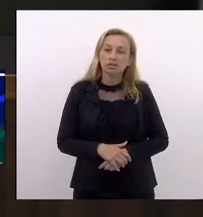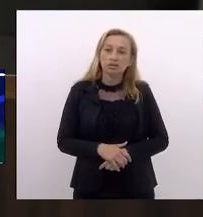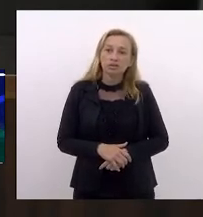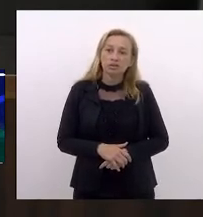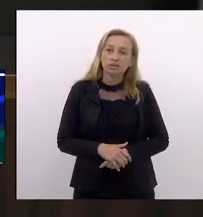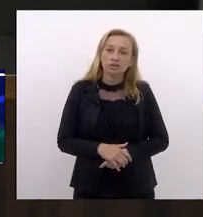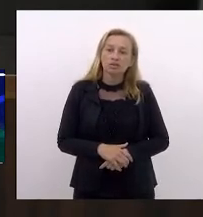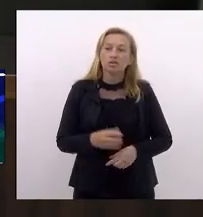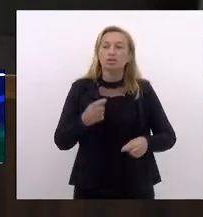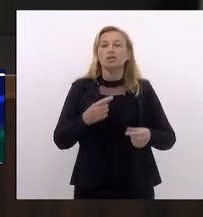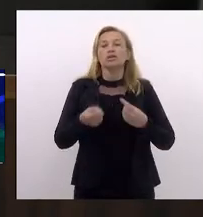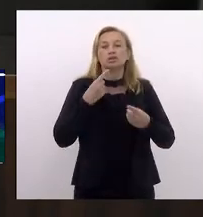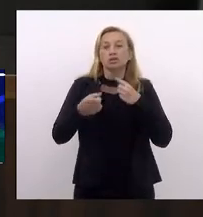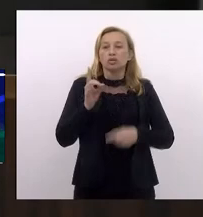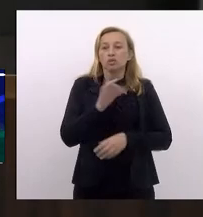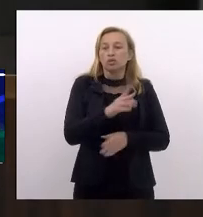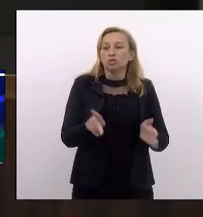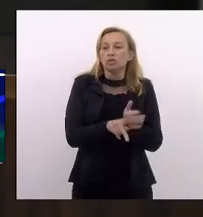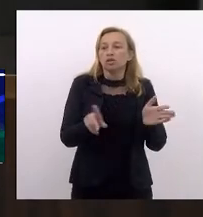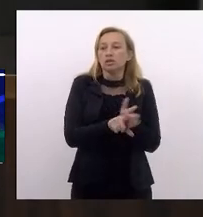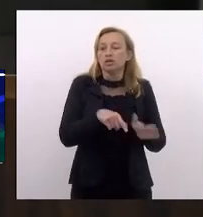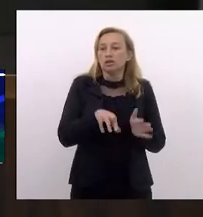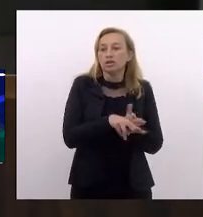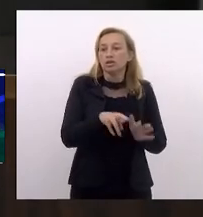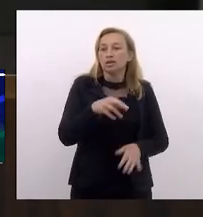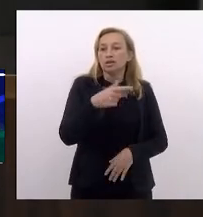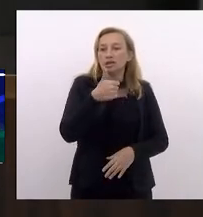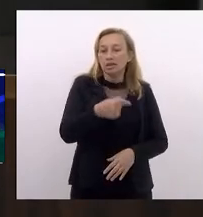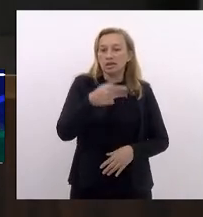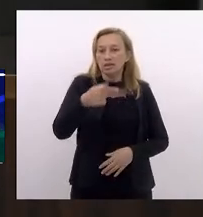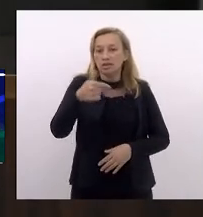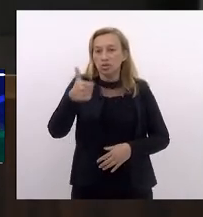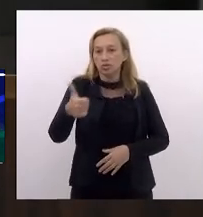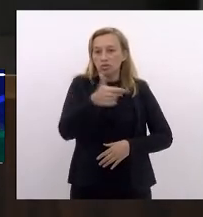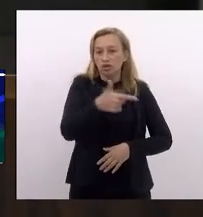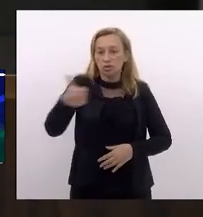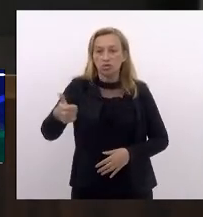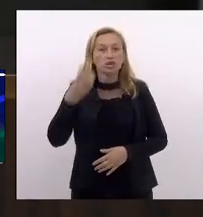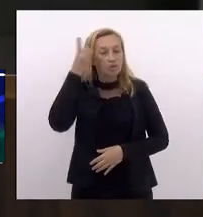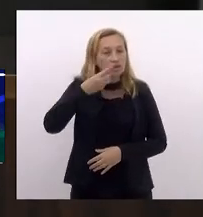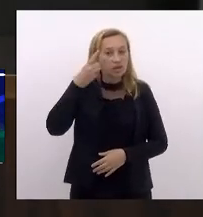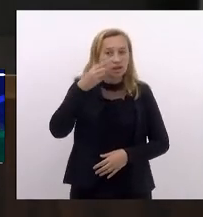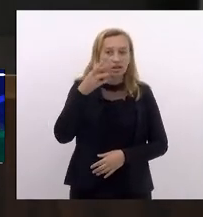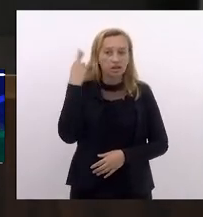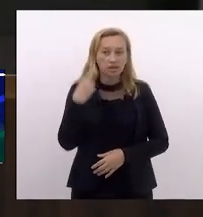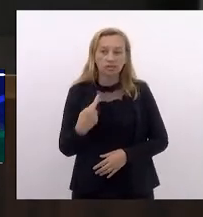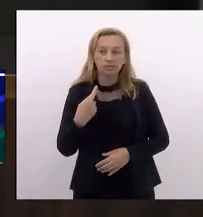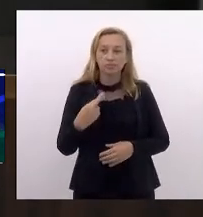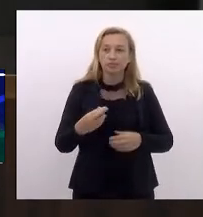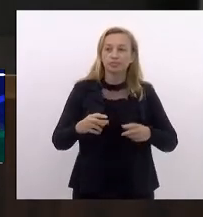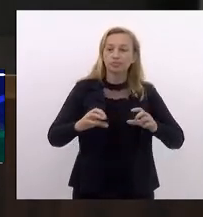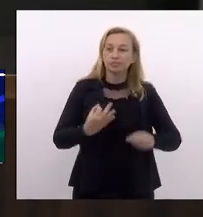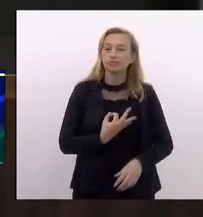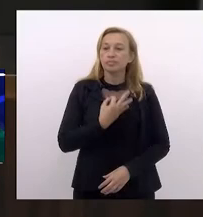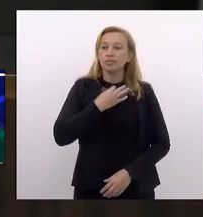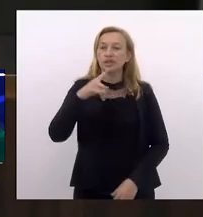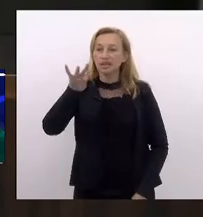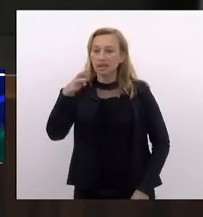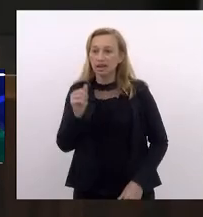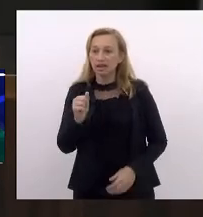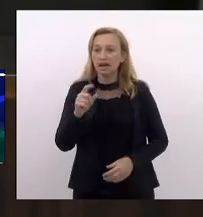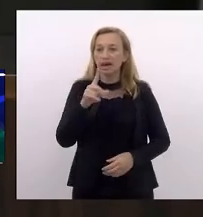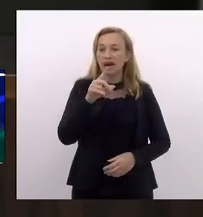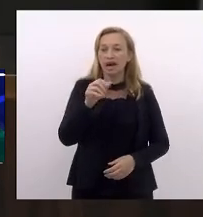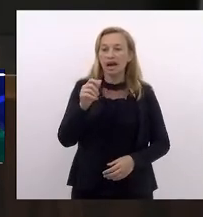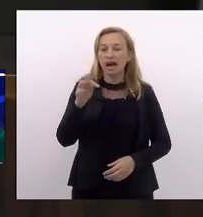então a solução de 21 Renata Souza consegue prêmio de andar a atriz